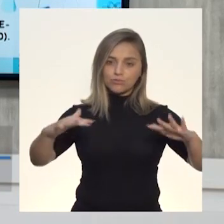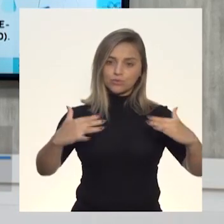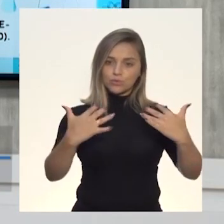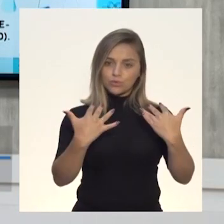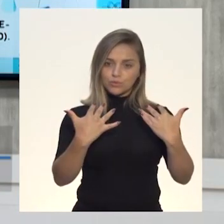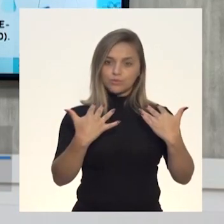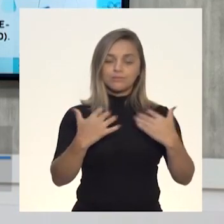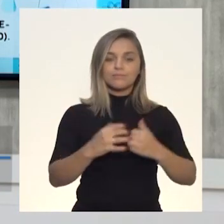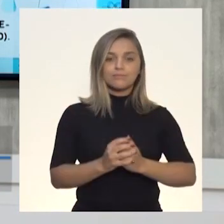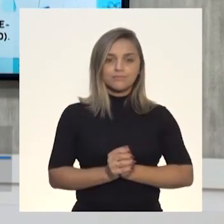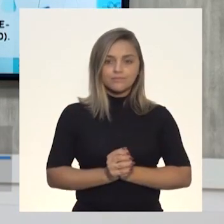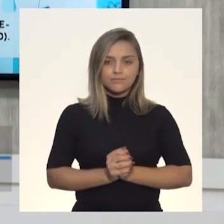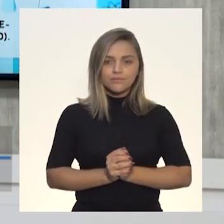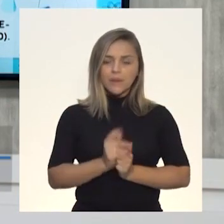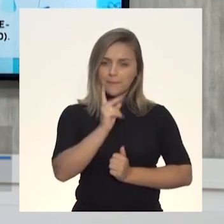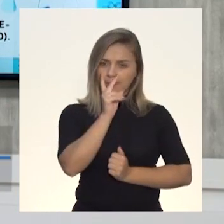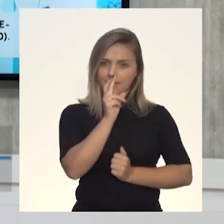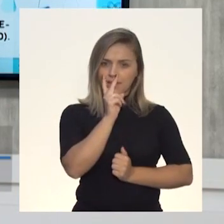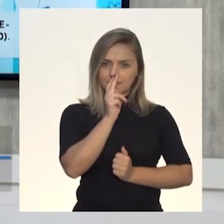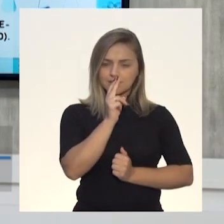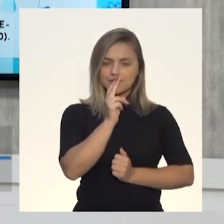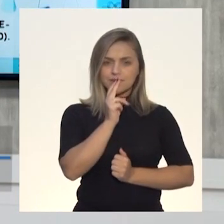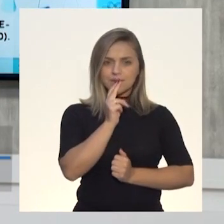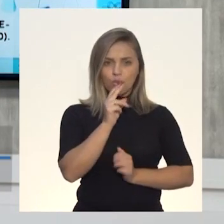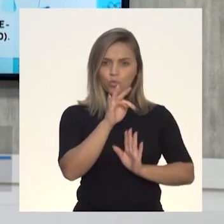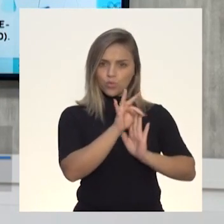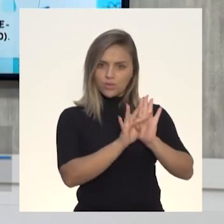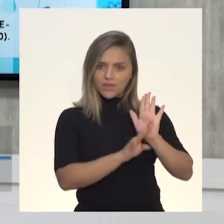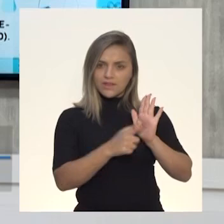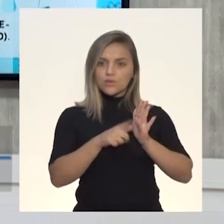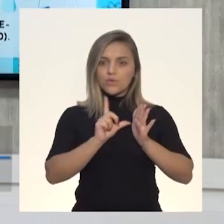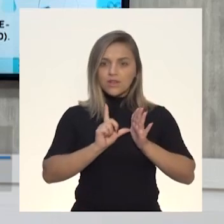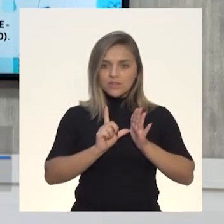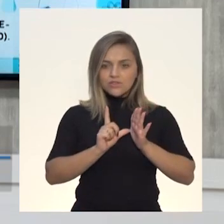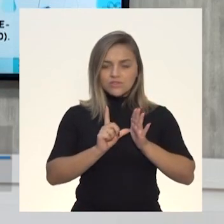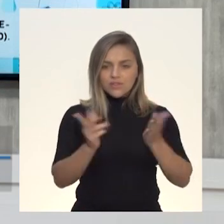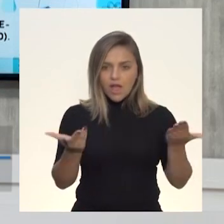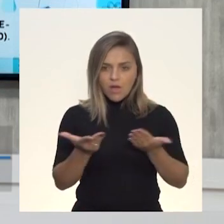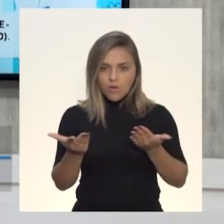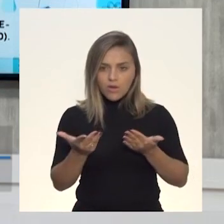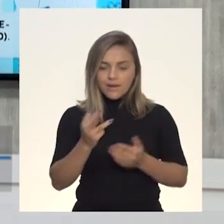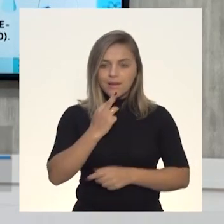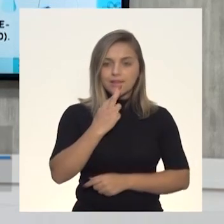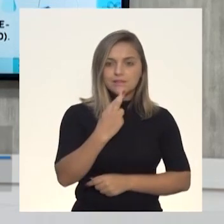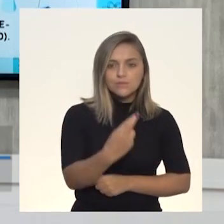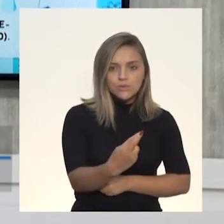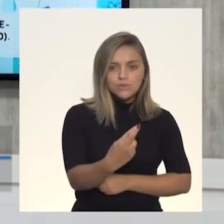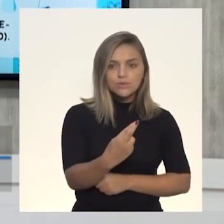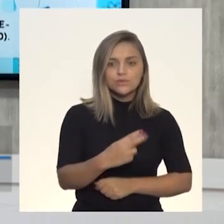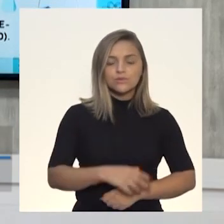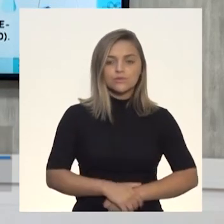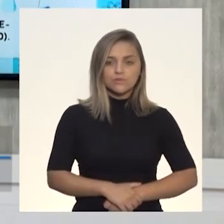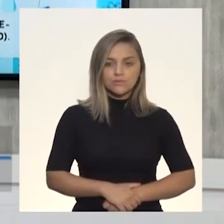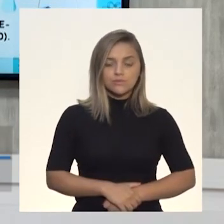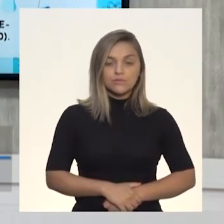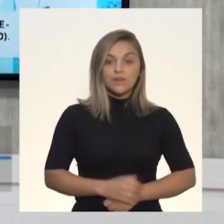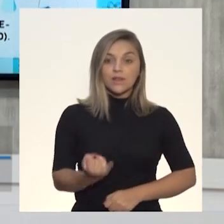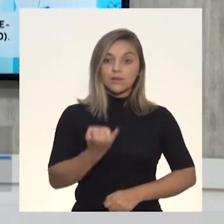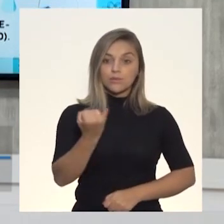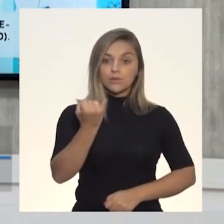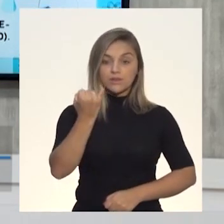à pergunta do texto anterior. Veja o que é interpretação, gente. E como é importante, ó, regrinha